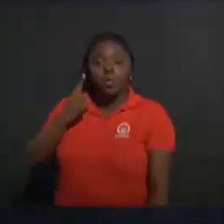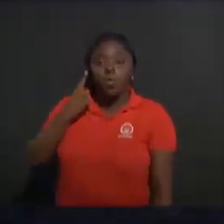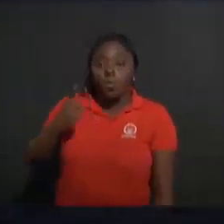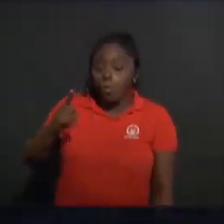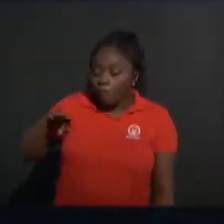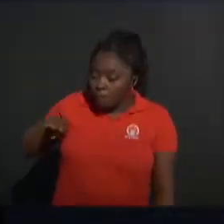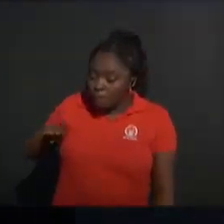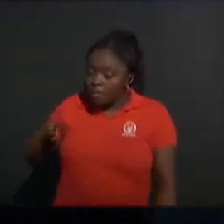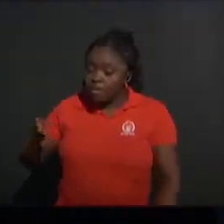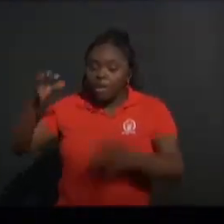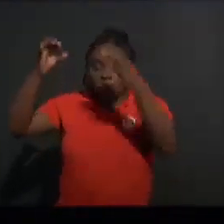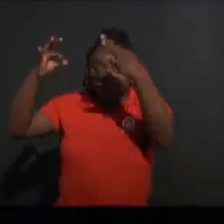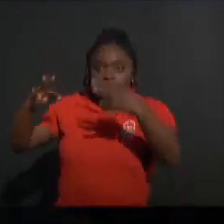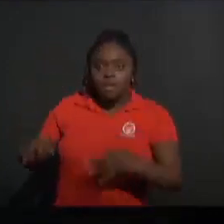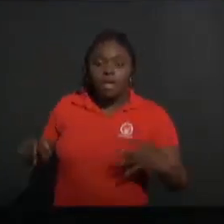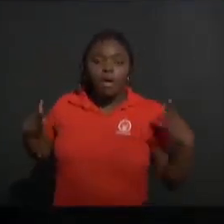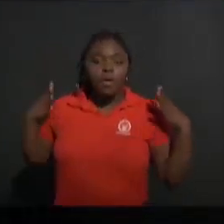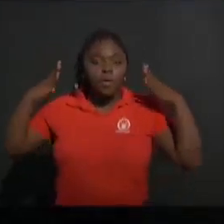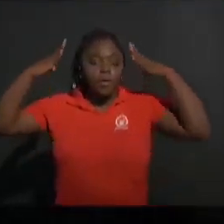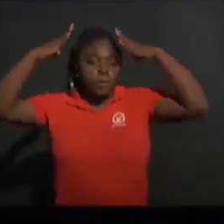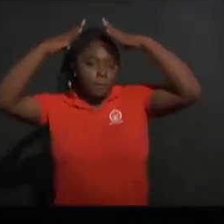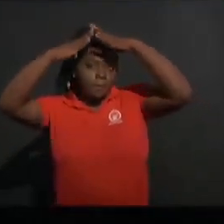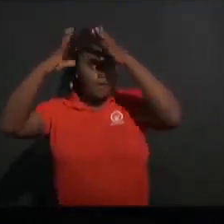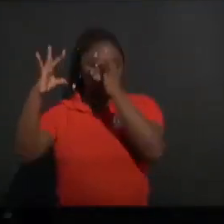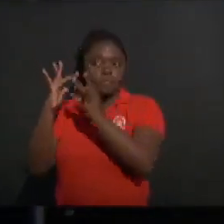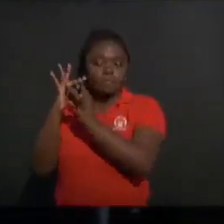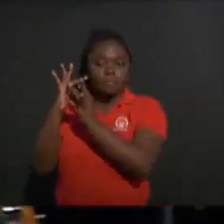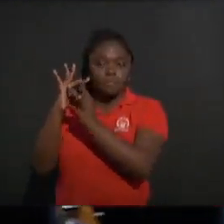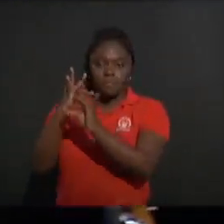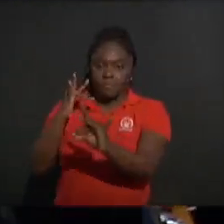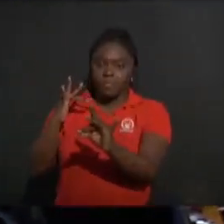certeza que o Papa era o anticristo.